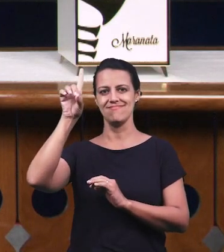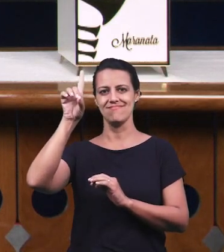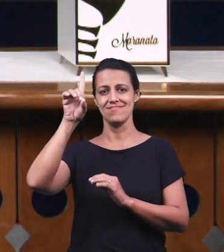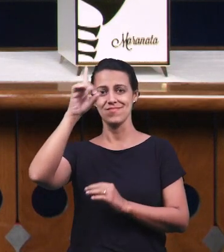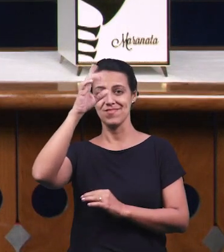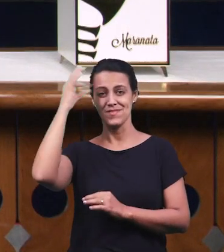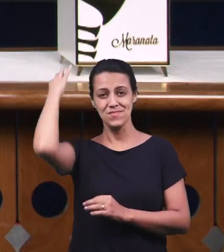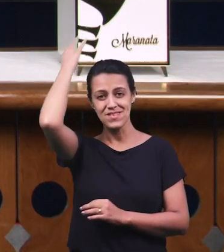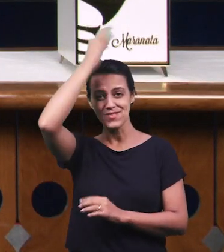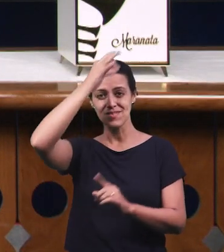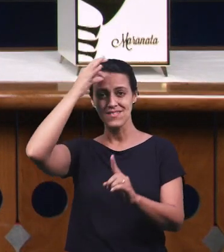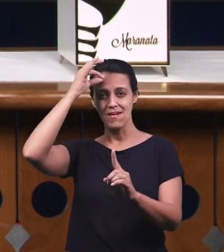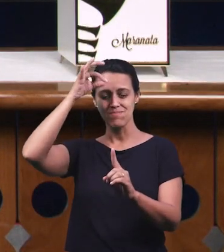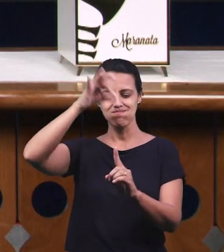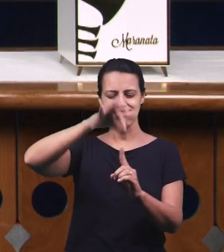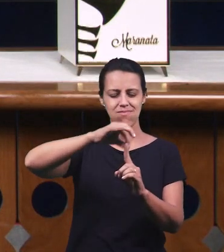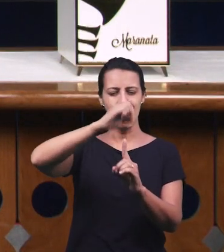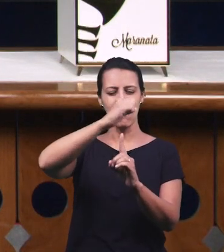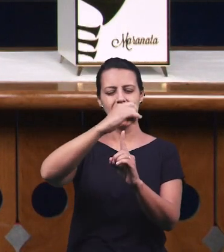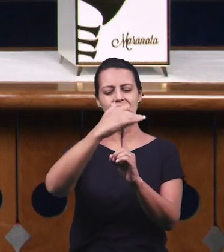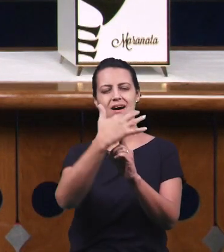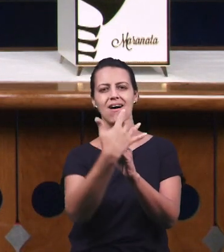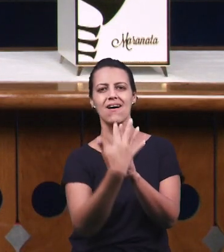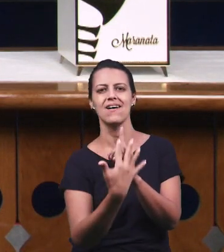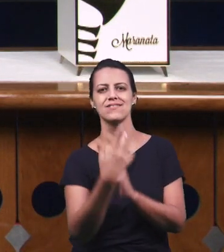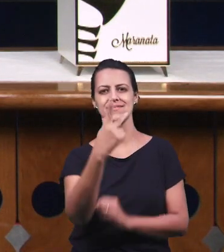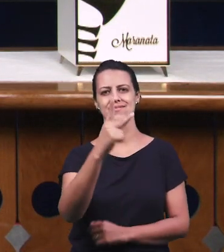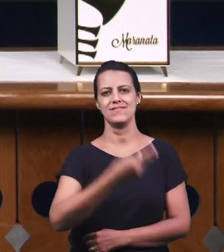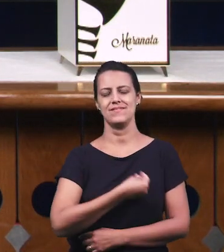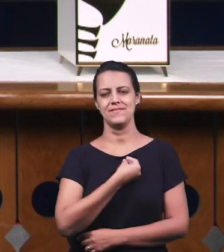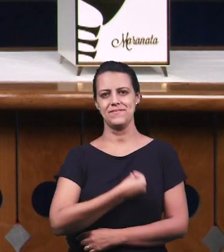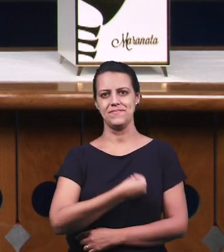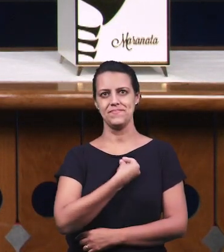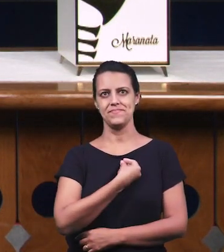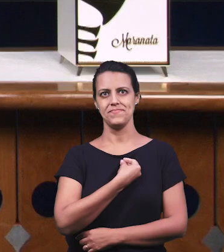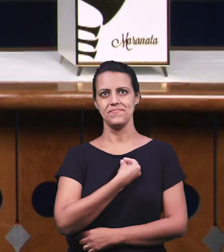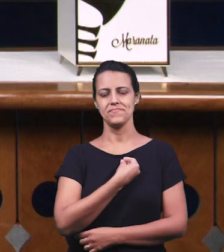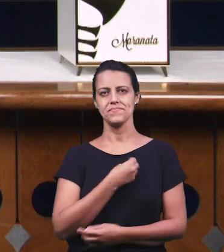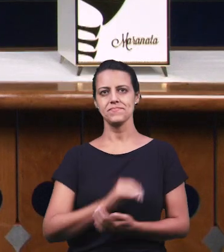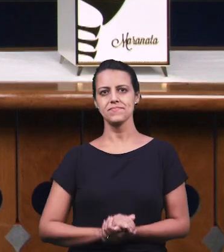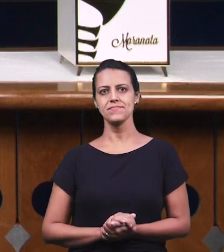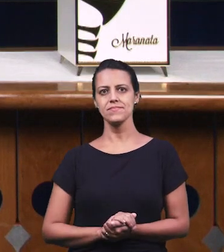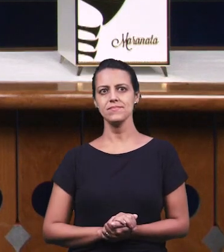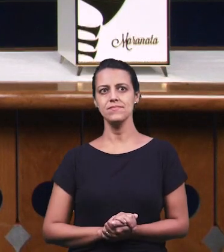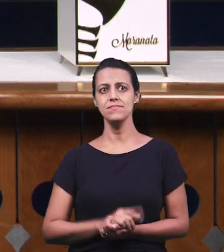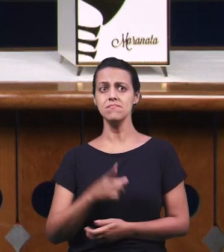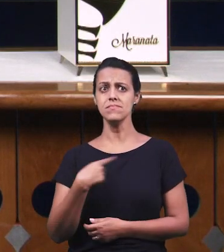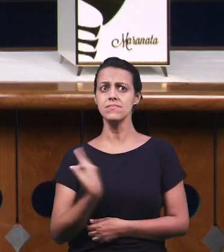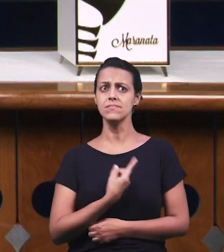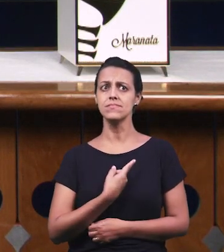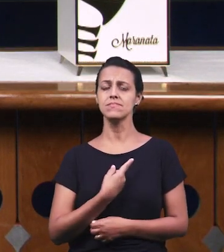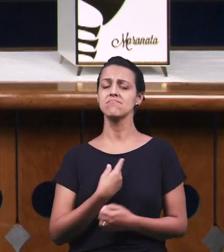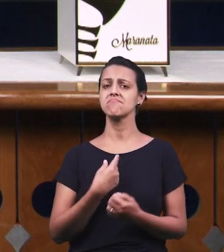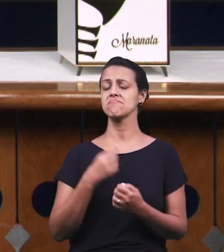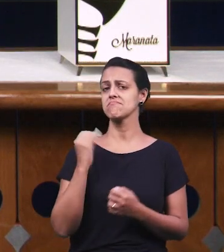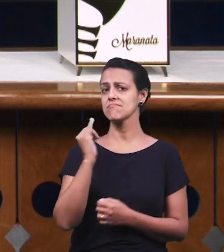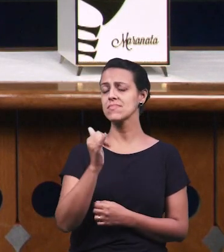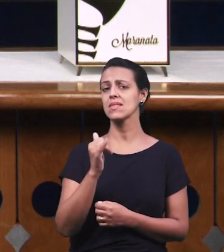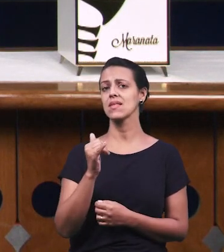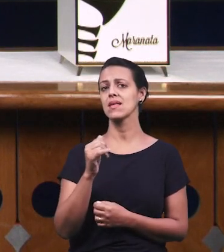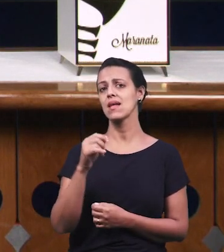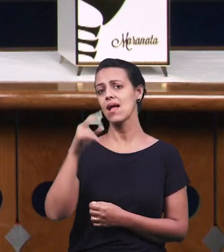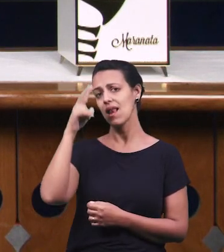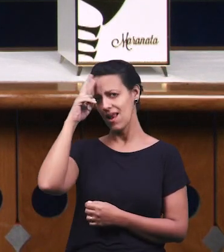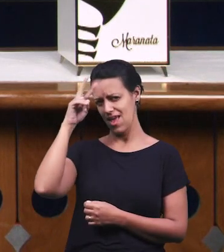sua vida. Quando olhamos, como mencionamos aqui, a história daqueles 2 discípulos